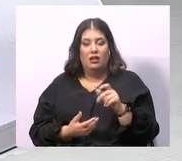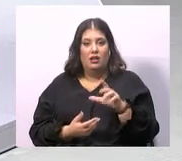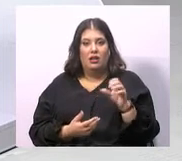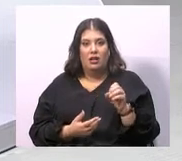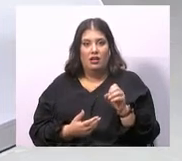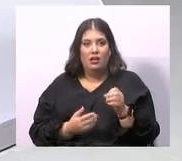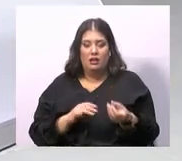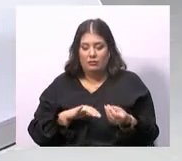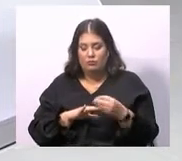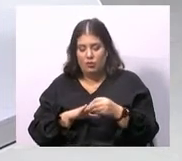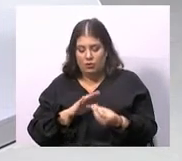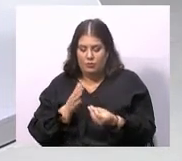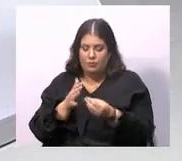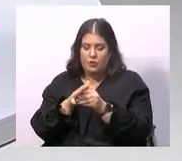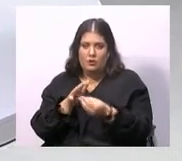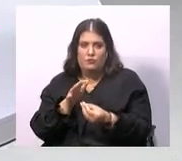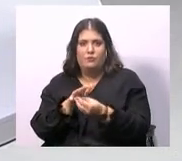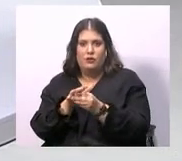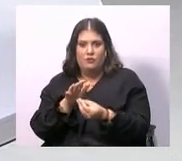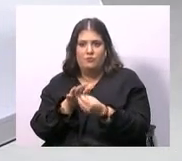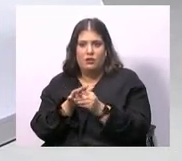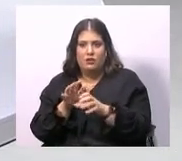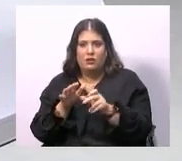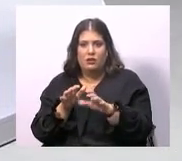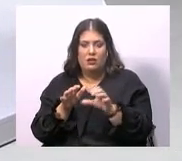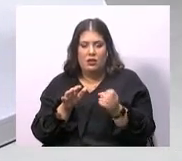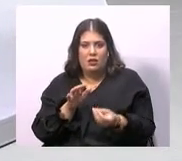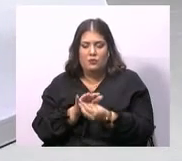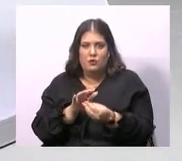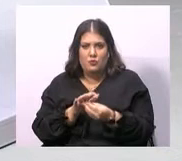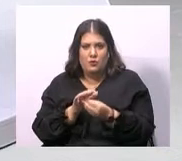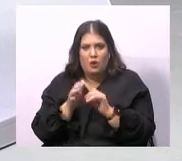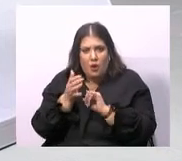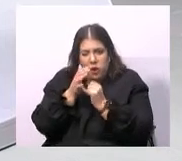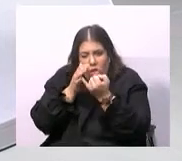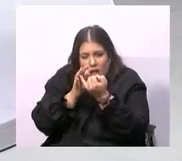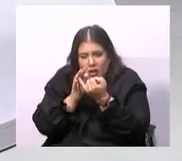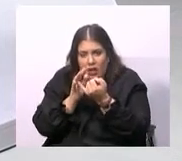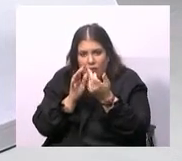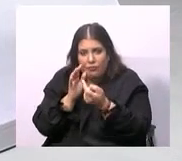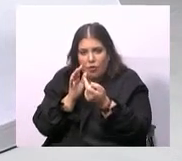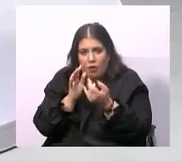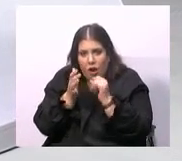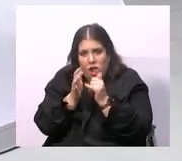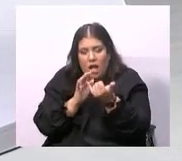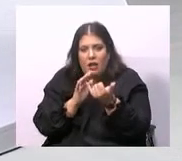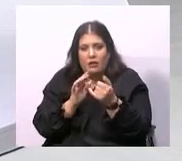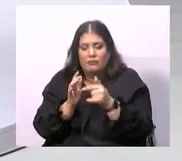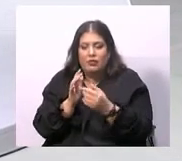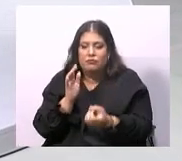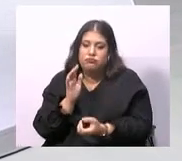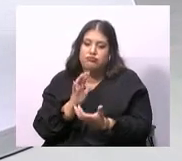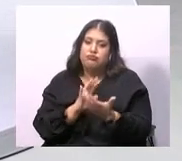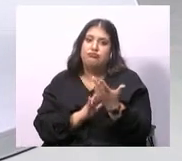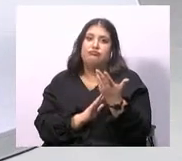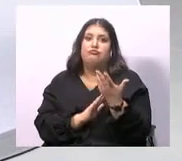ele aparece-me por baixo, na planta do pé, por um buraquinho, um orifício que fica, e aquilo cresce-me